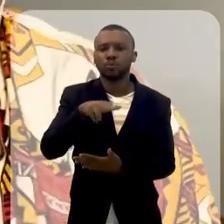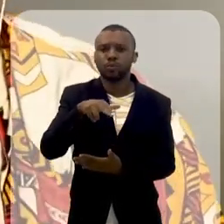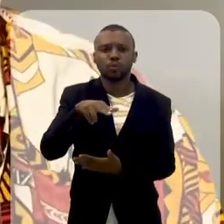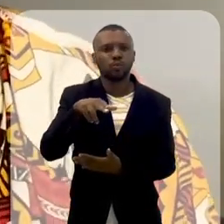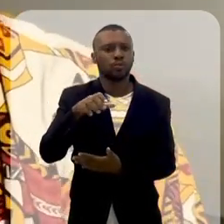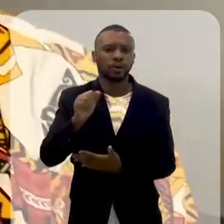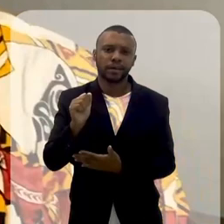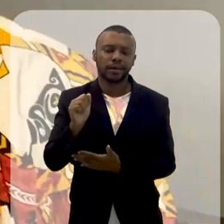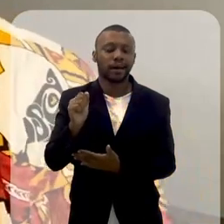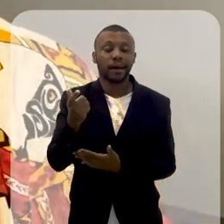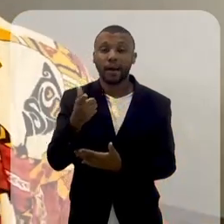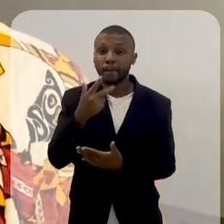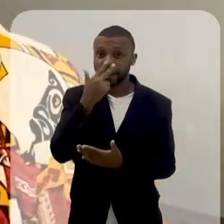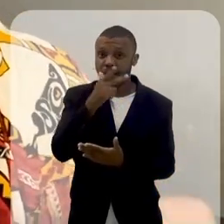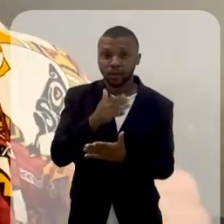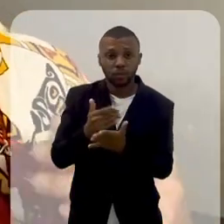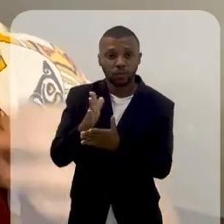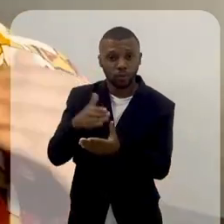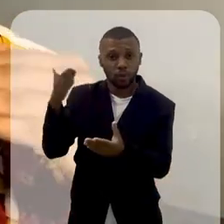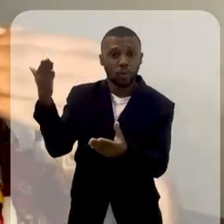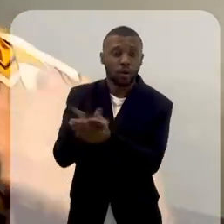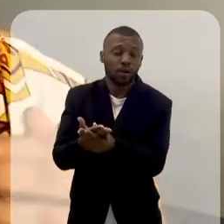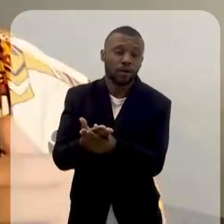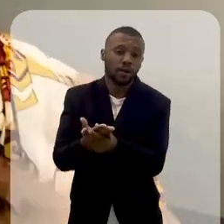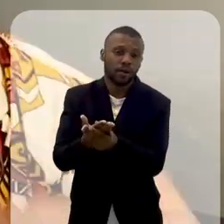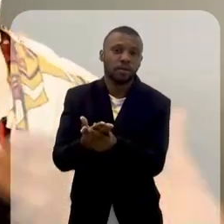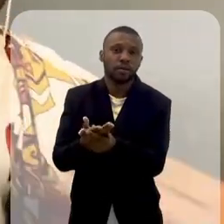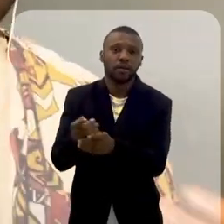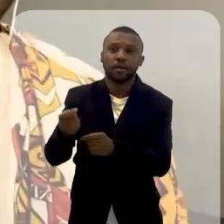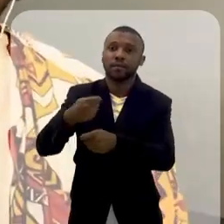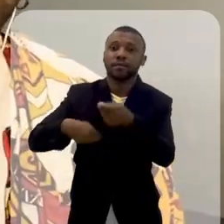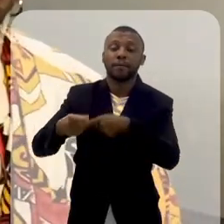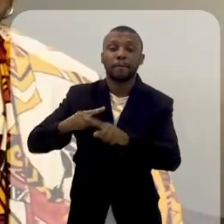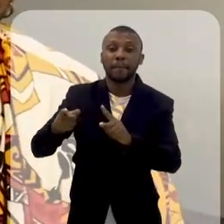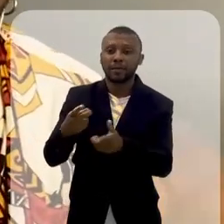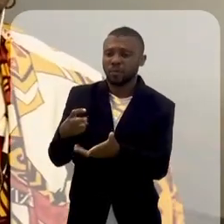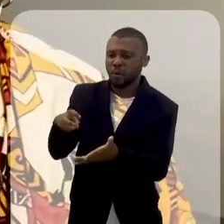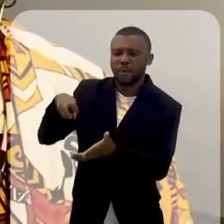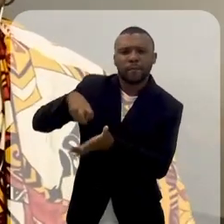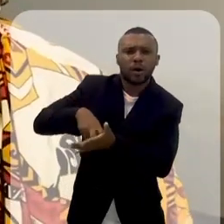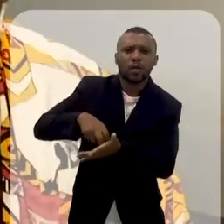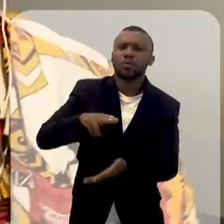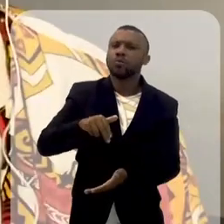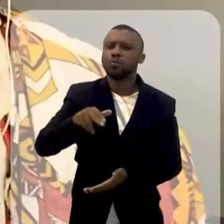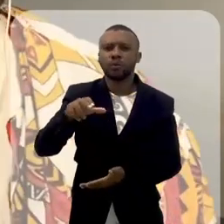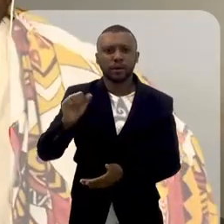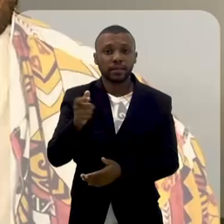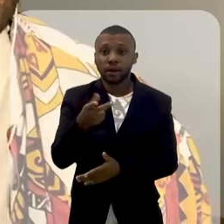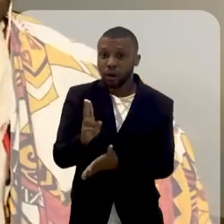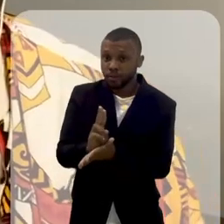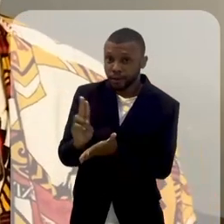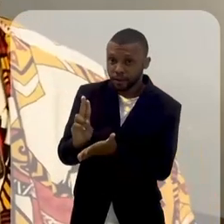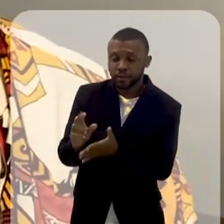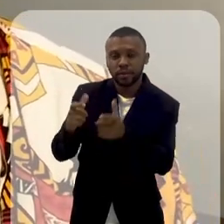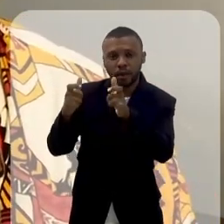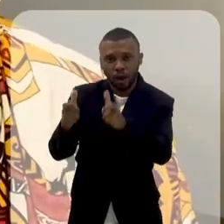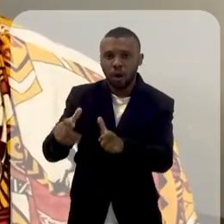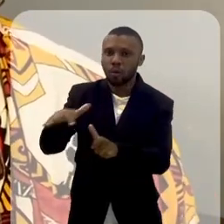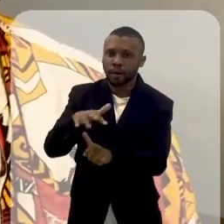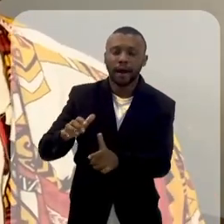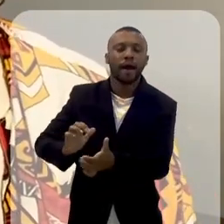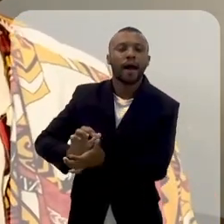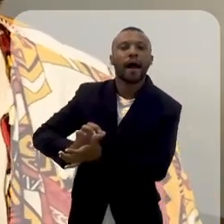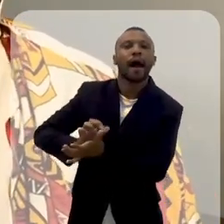isso nunca foi nem, ele entrou com processo administrativo, mas ele nunca foi punido por causa disso. Então